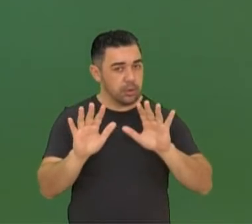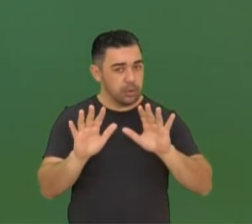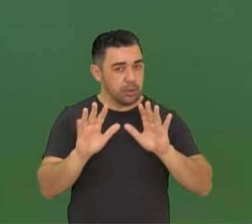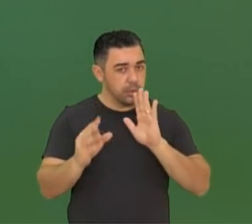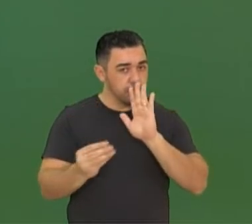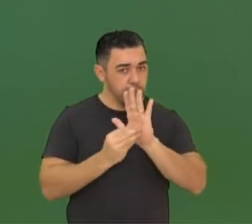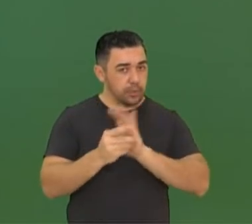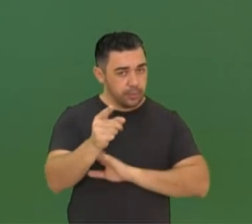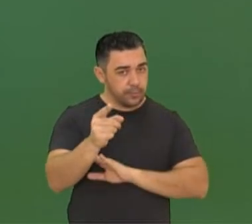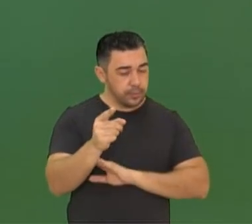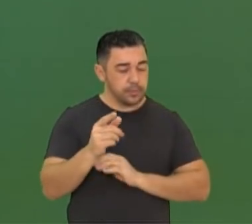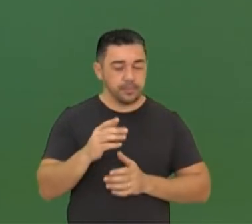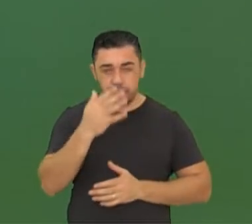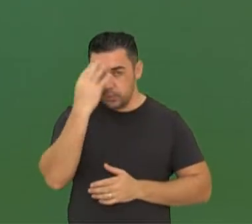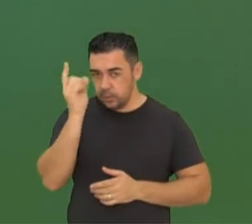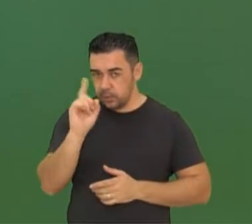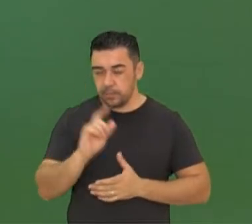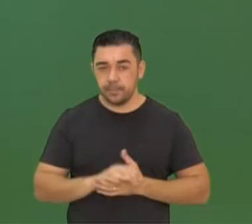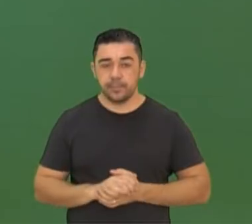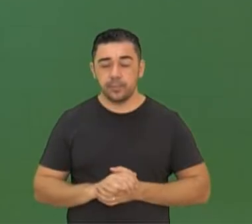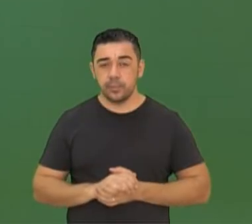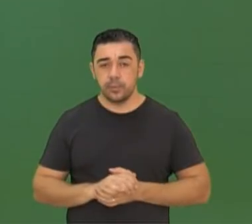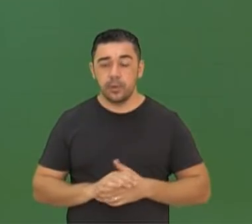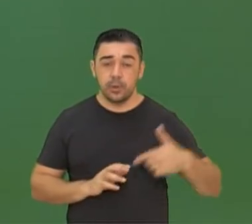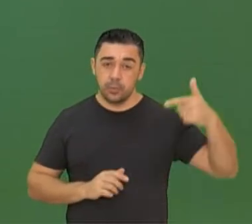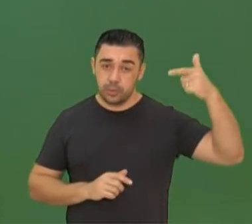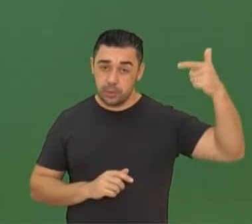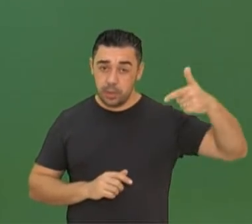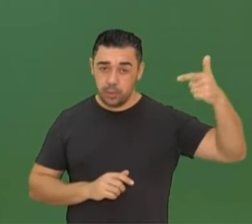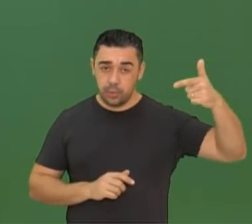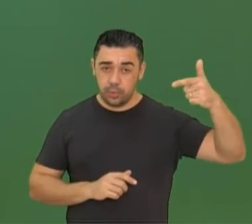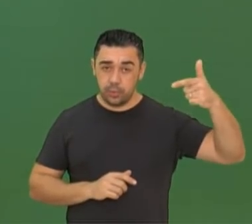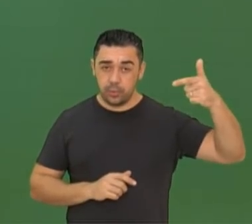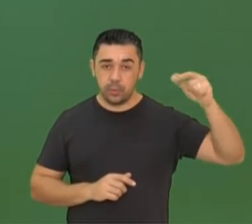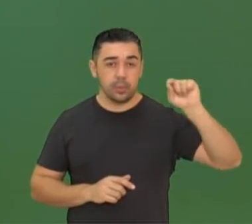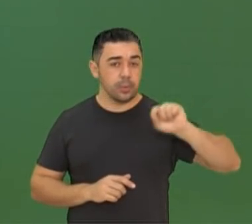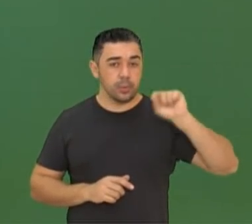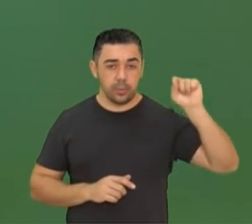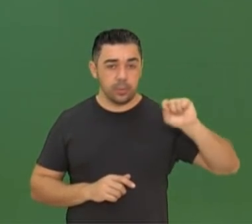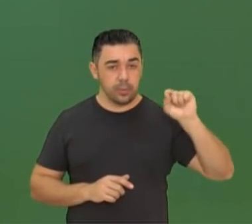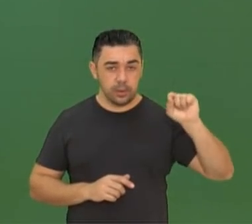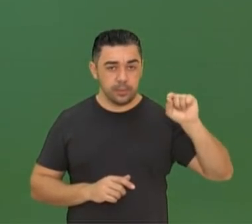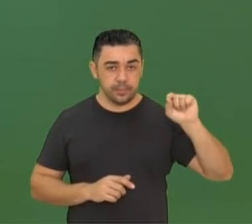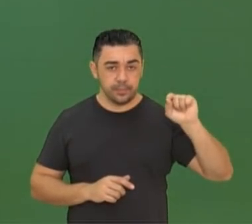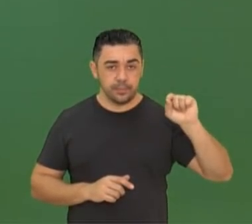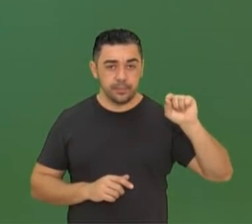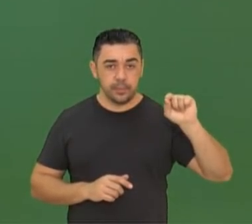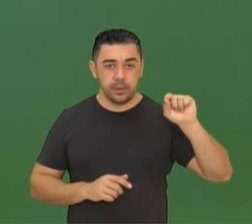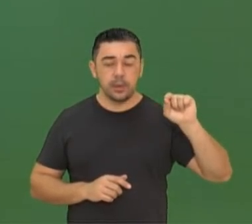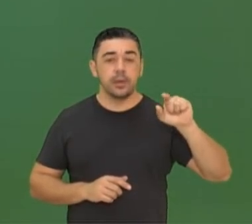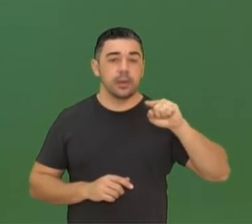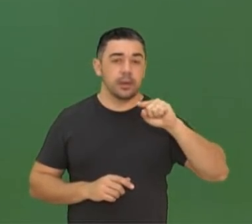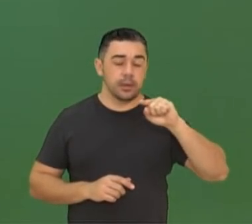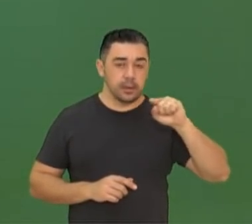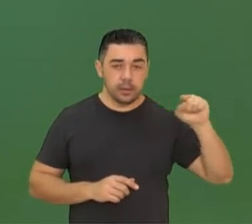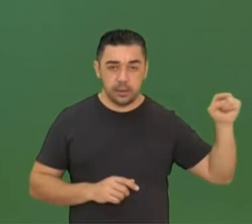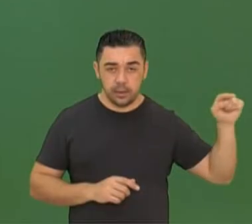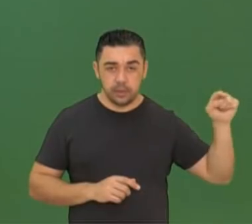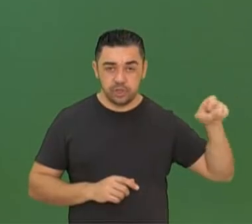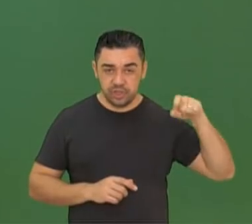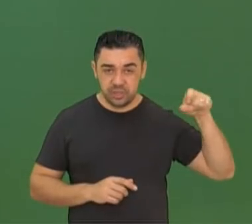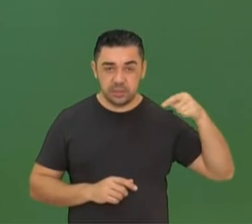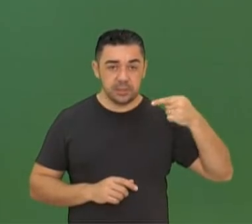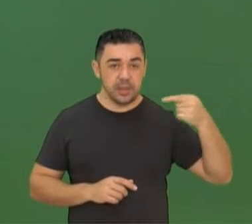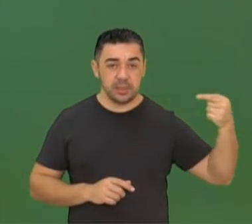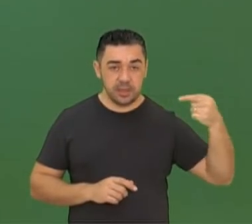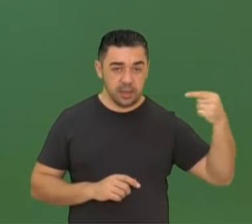anotar ali para você não esquecer. No segundo quadrante, a abscissa é negativa